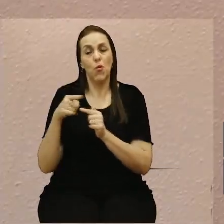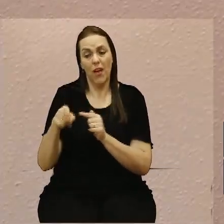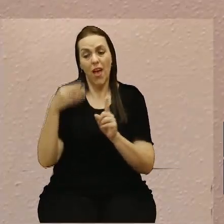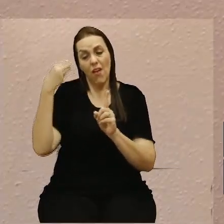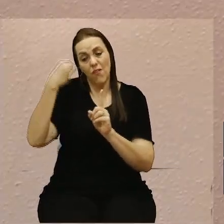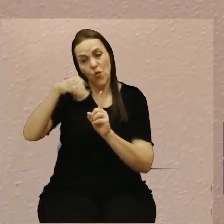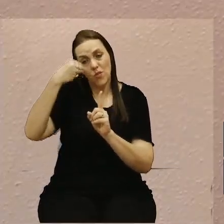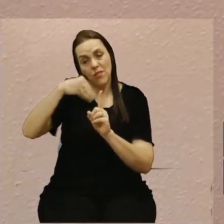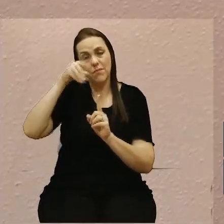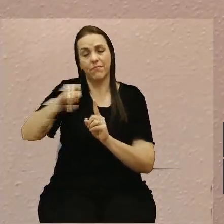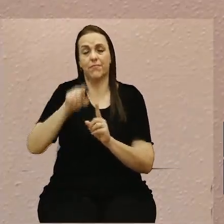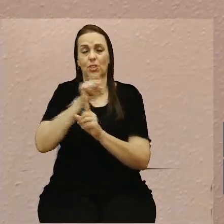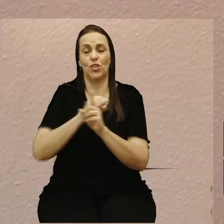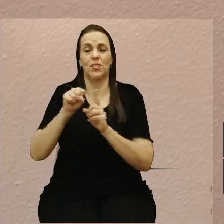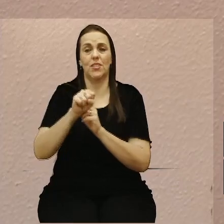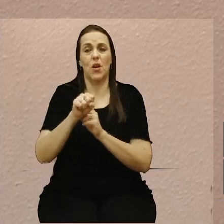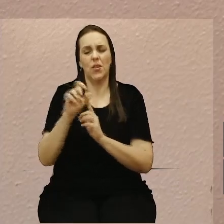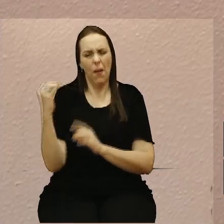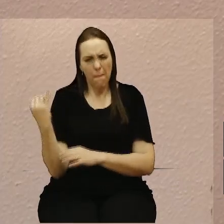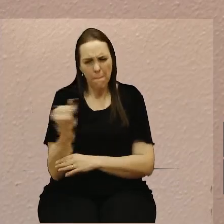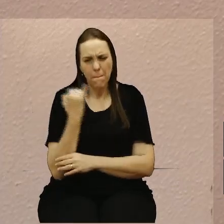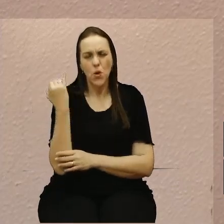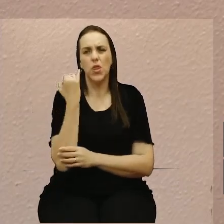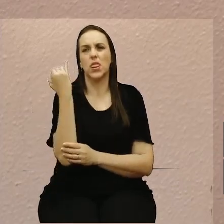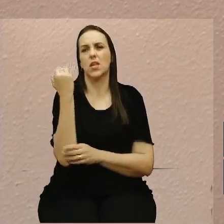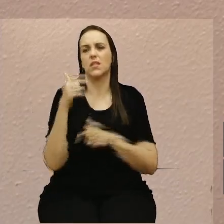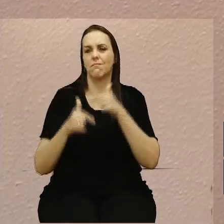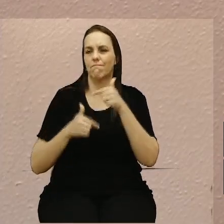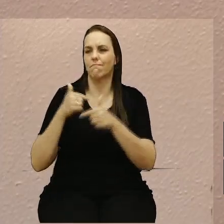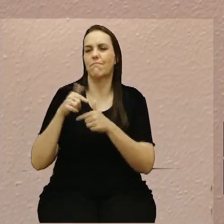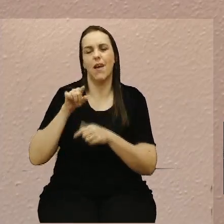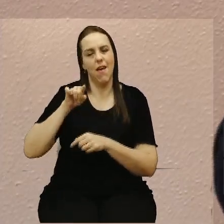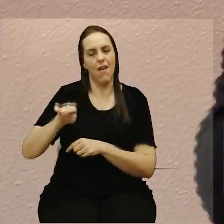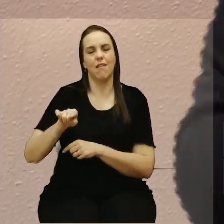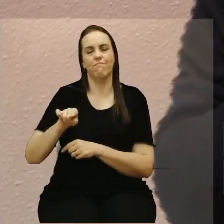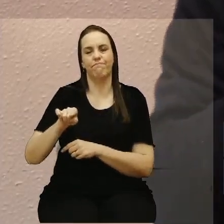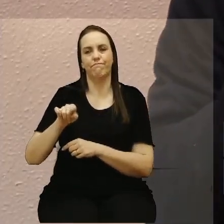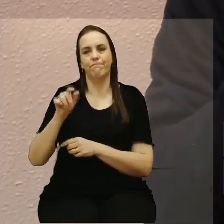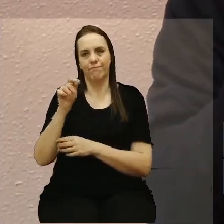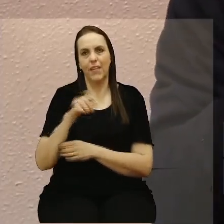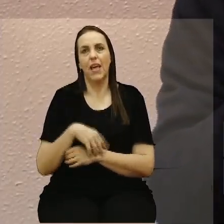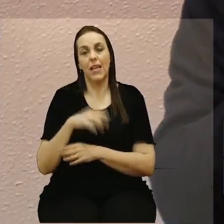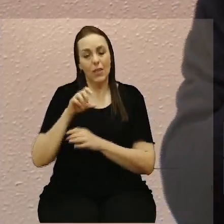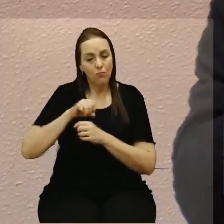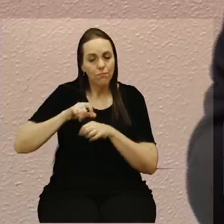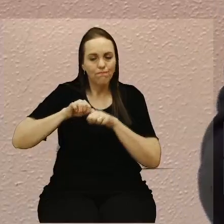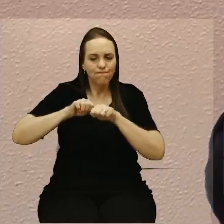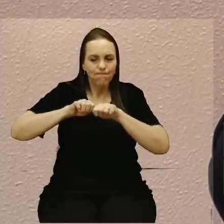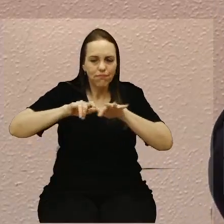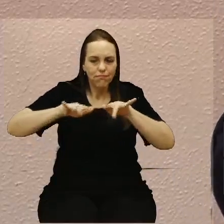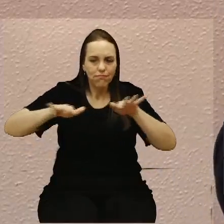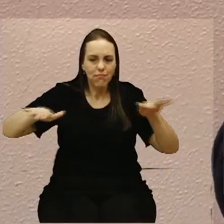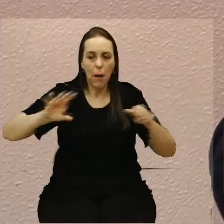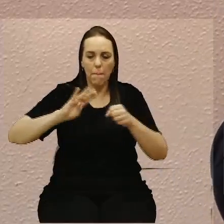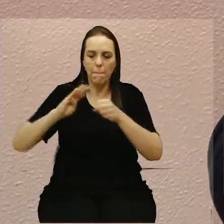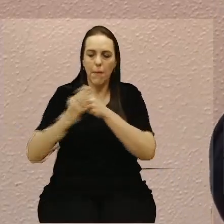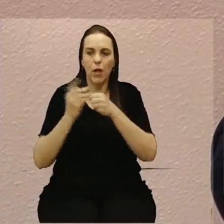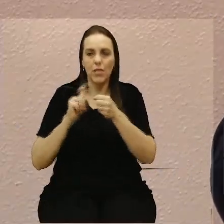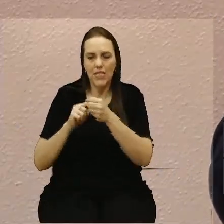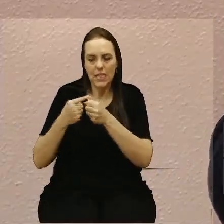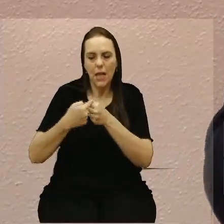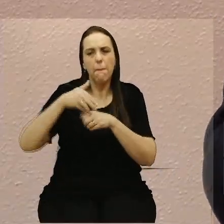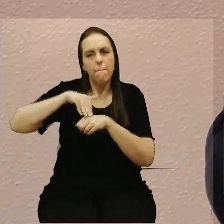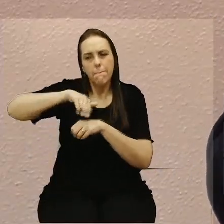vulnerabilidade social. Então, vejam a importância de nós termos cada vez mais, espalhados pelos bairros da nossa cidade, mais e